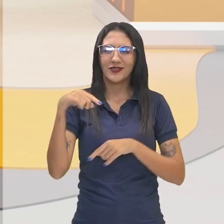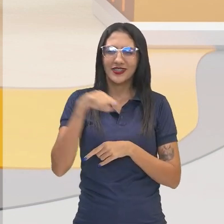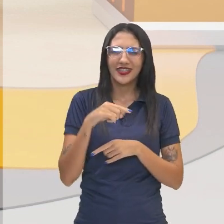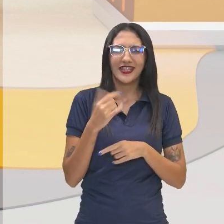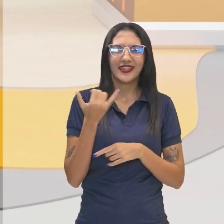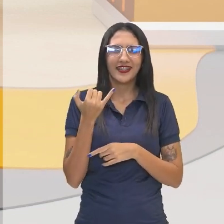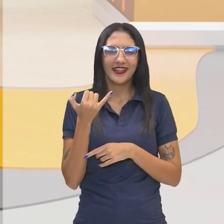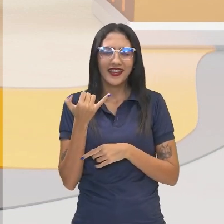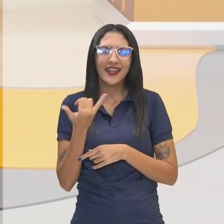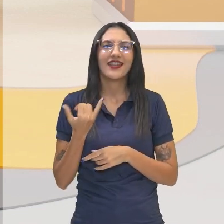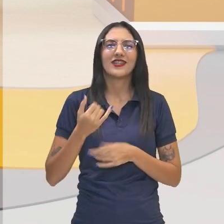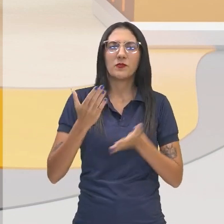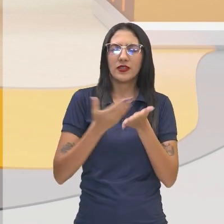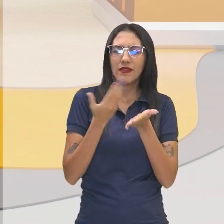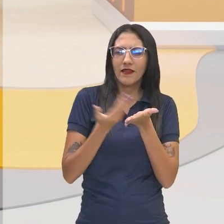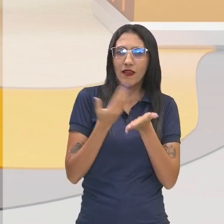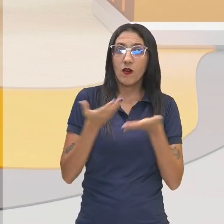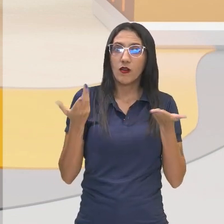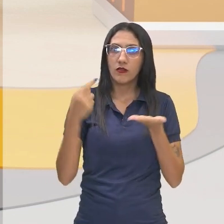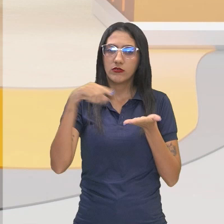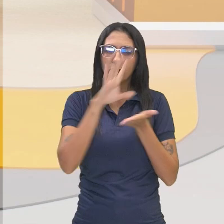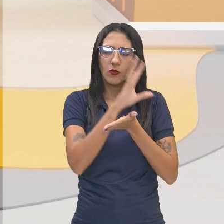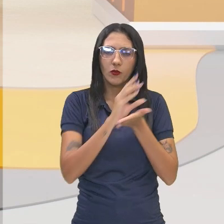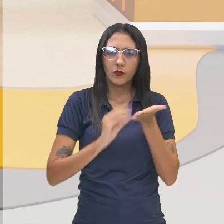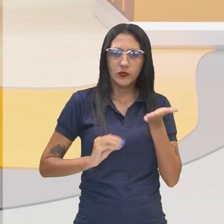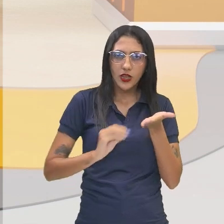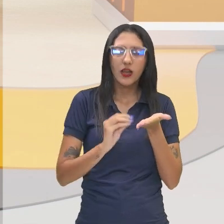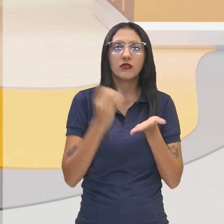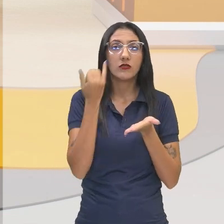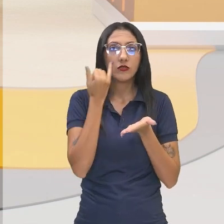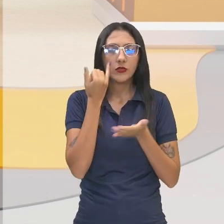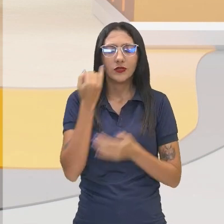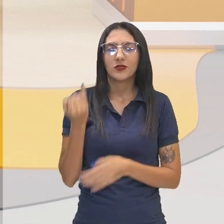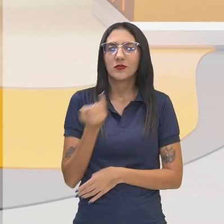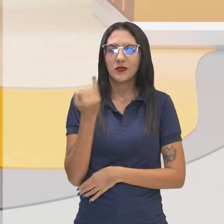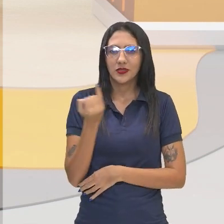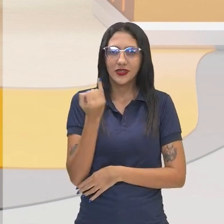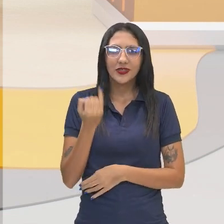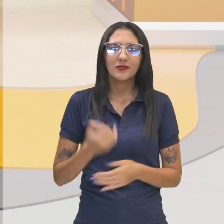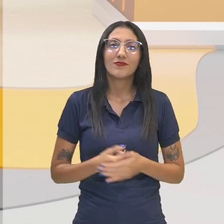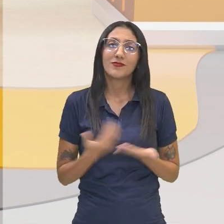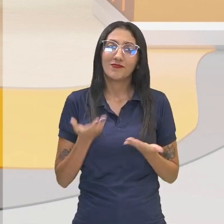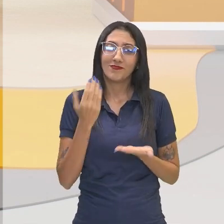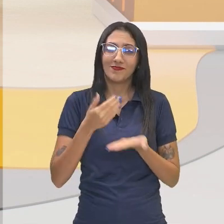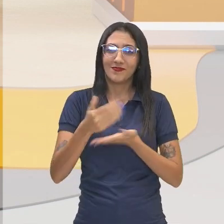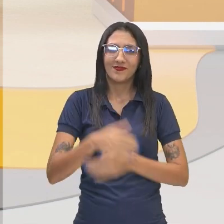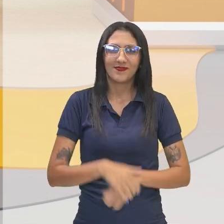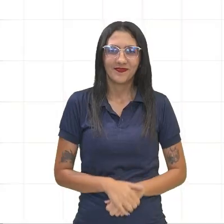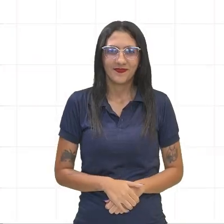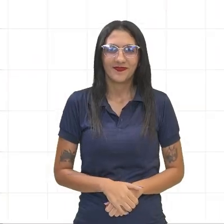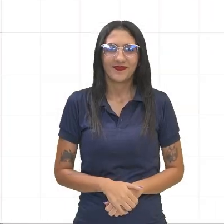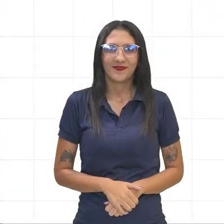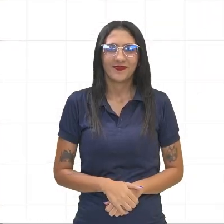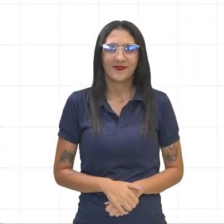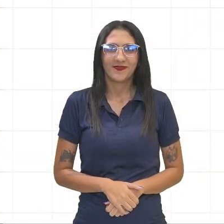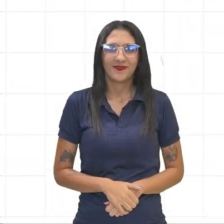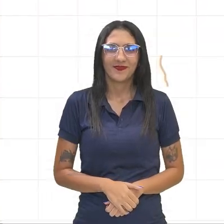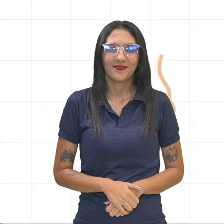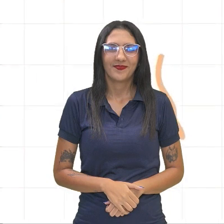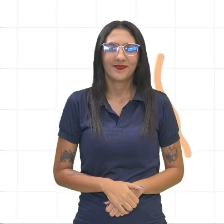coloridas, Tome nota dos pontos importantes. E vamos à aula.